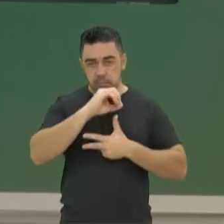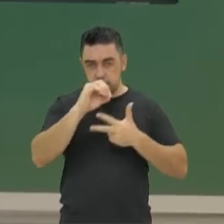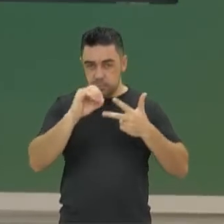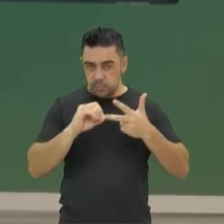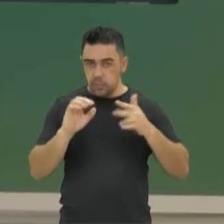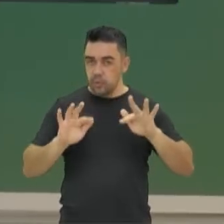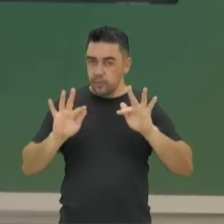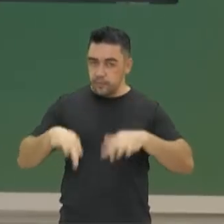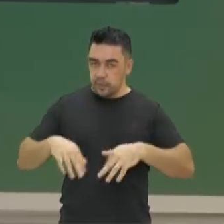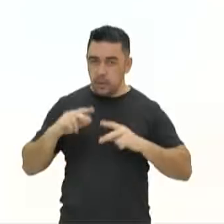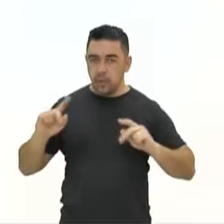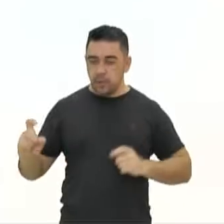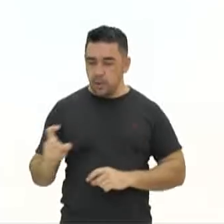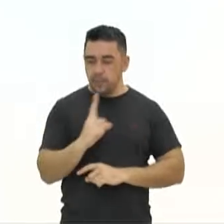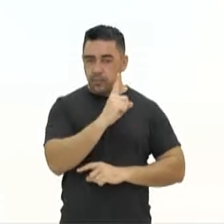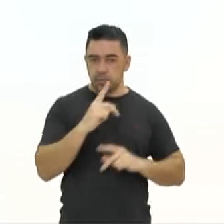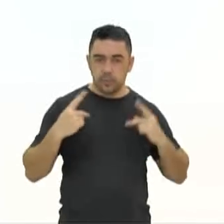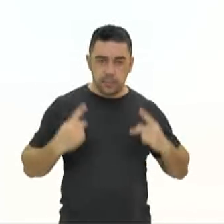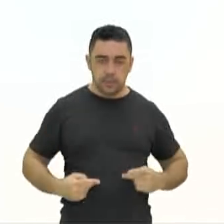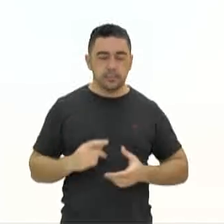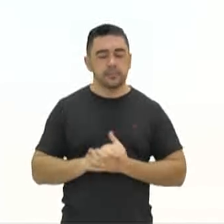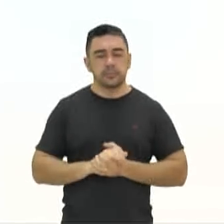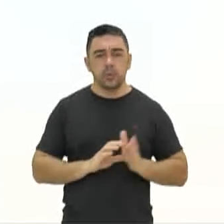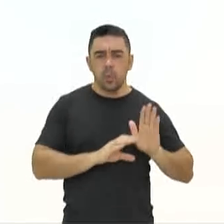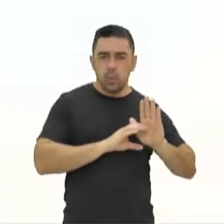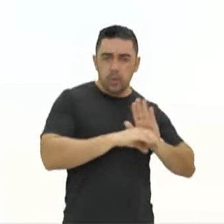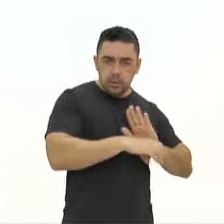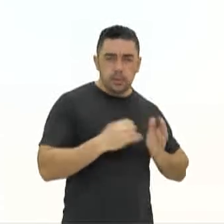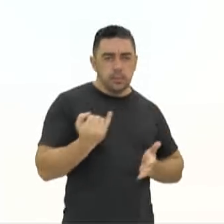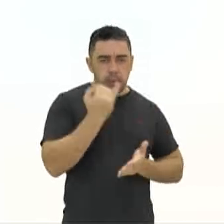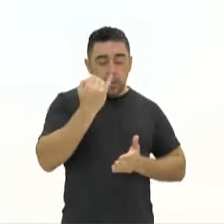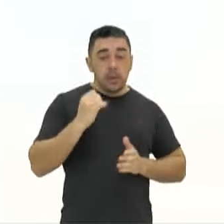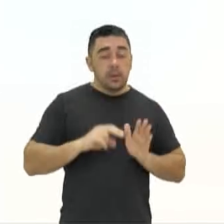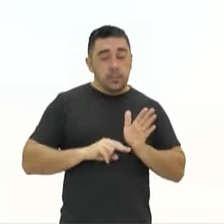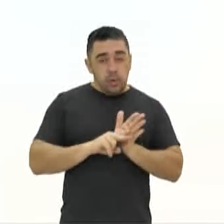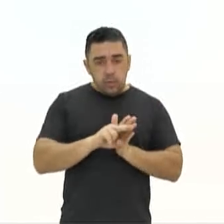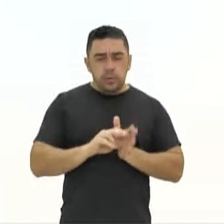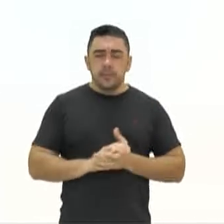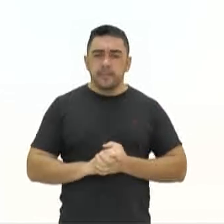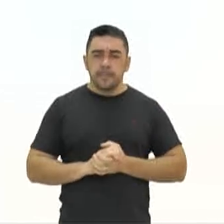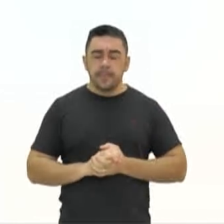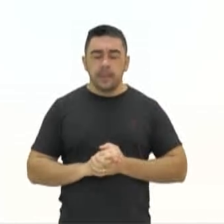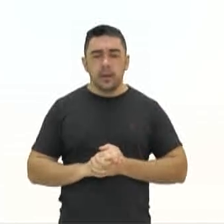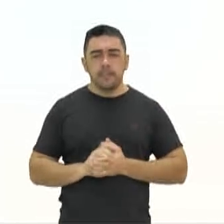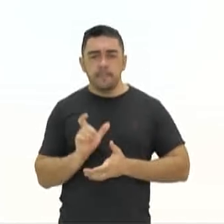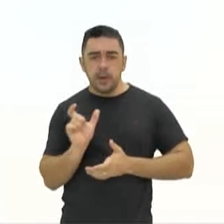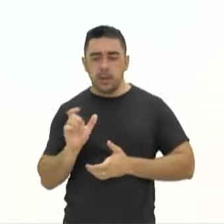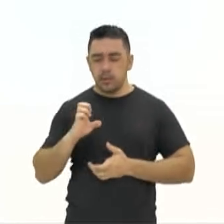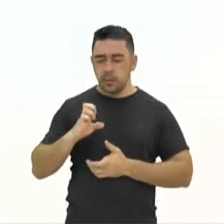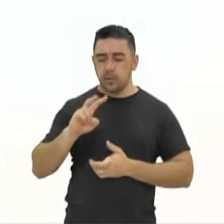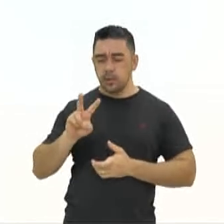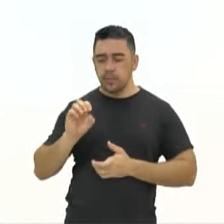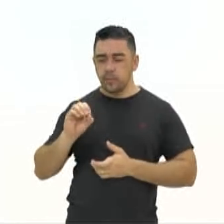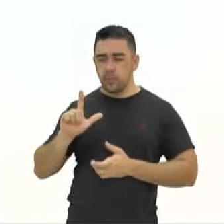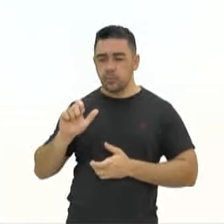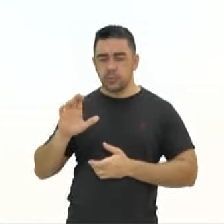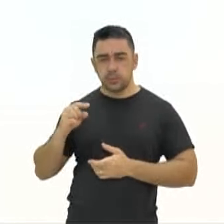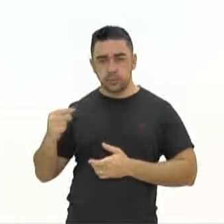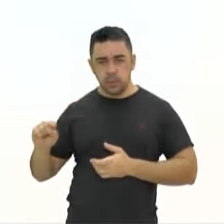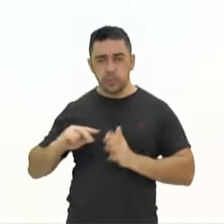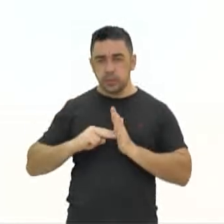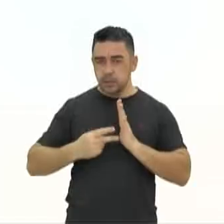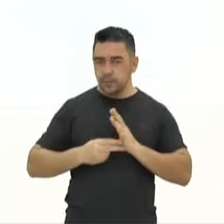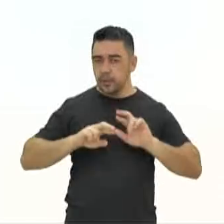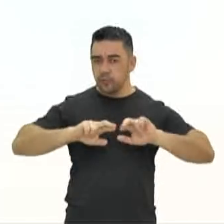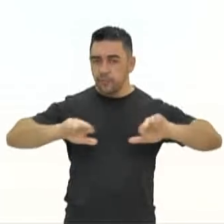da evolução humana ali. Embora seja um conceito fundamental para a biologia, o termo evolução pode adquirir significados diferentes no